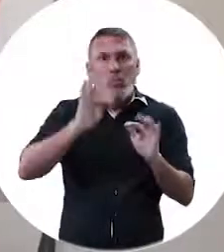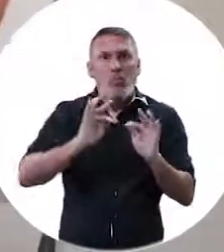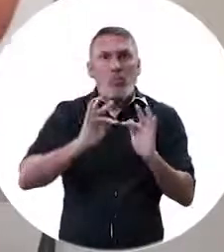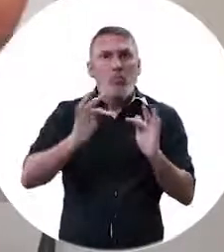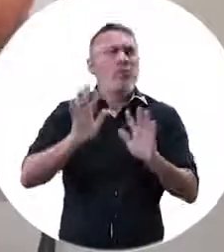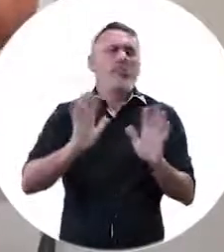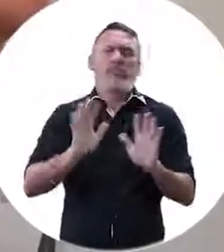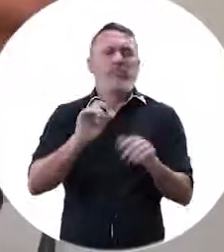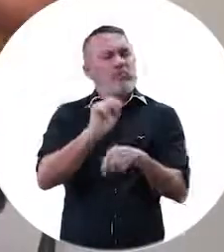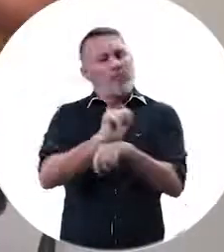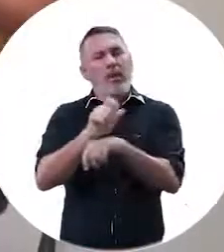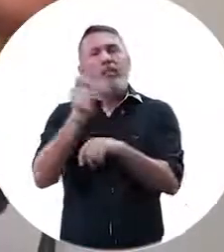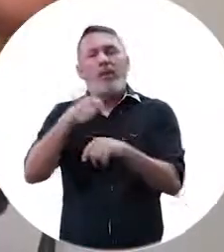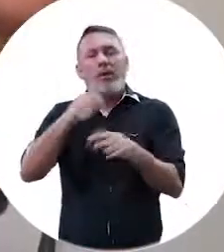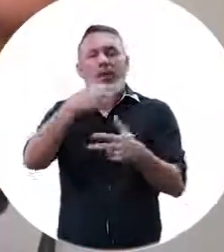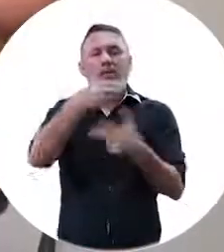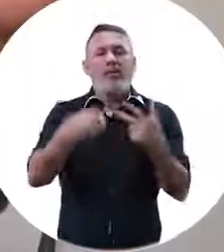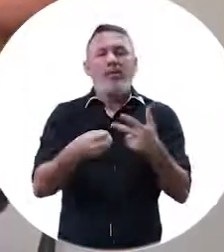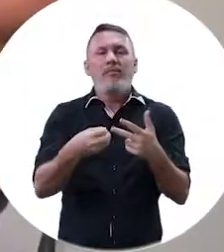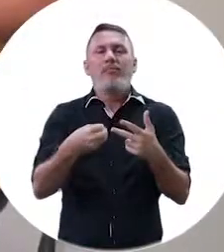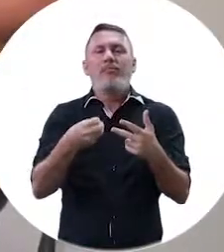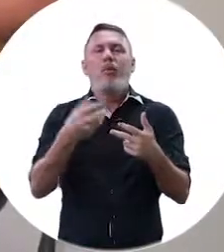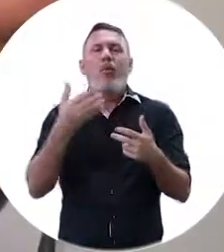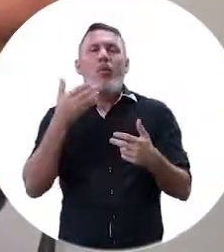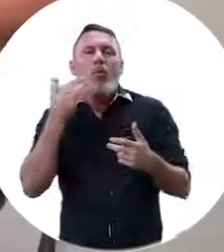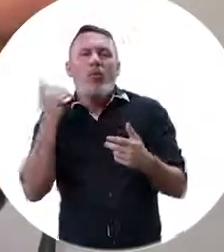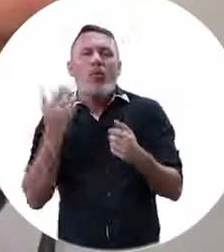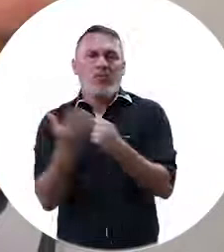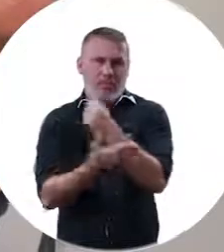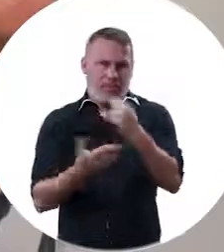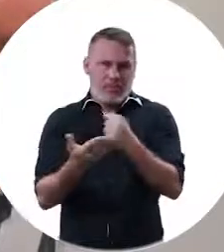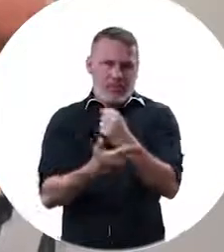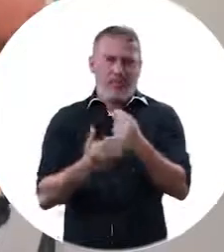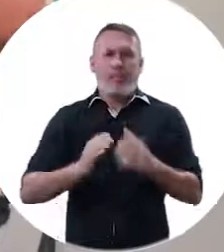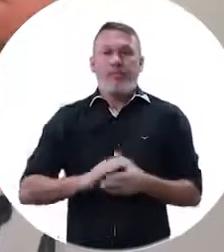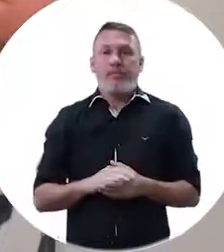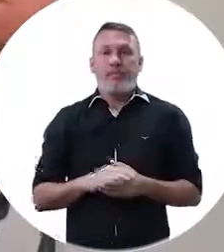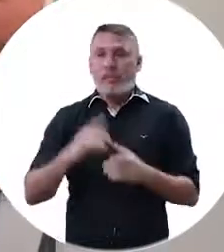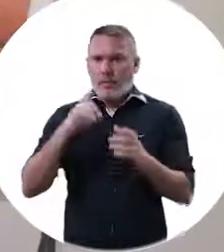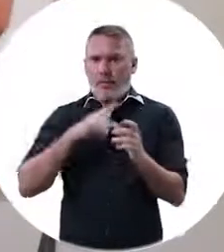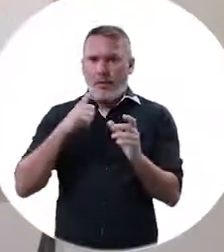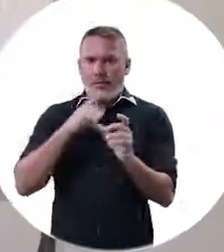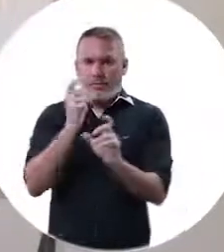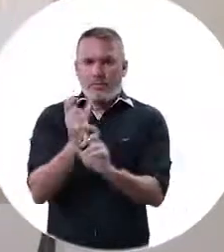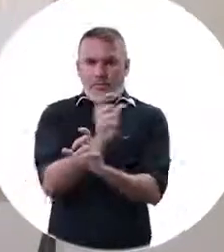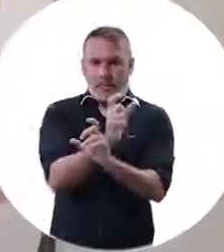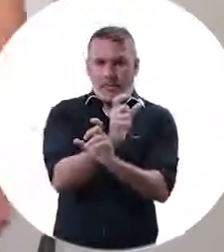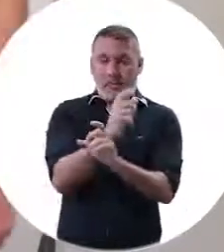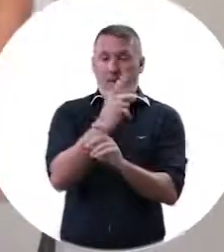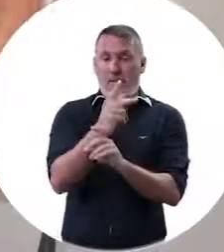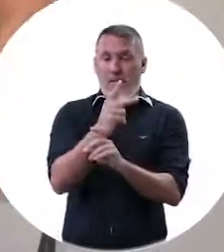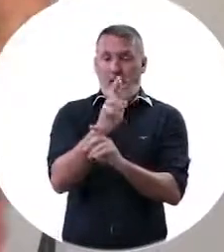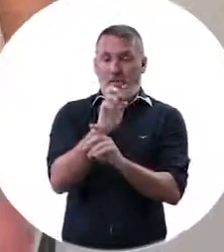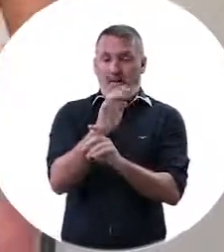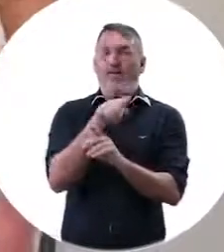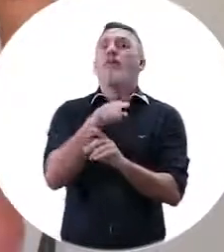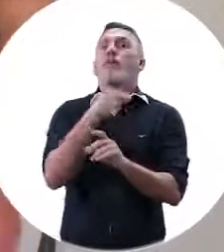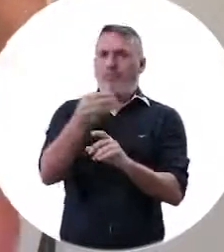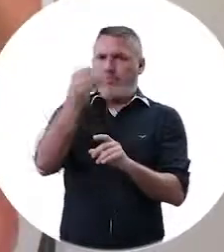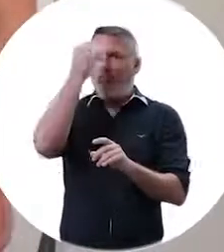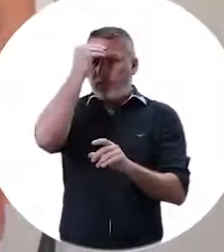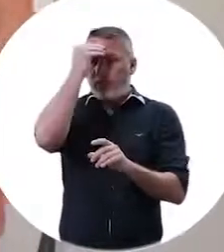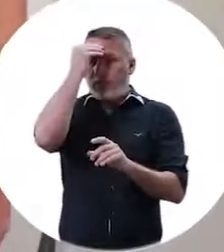para você entender como você pode fazer uma prova do Enem. Tudo bem? Esses são os prefixos. Professor, tem que gravar?